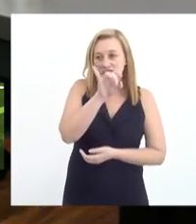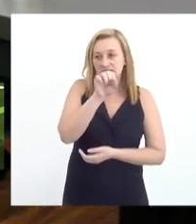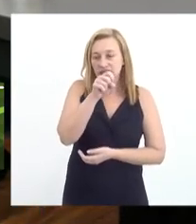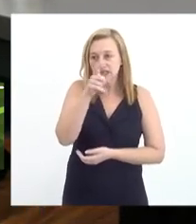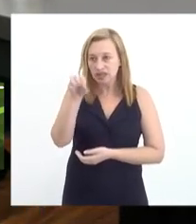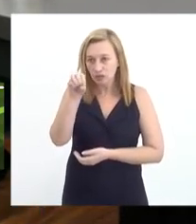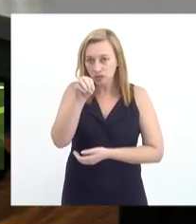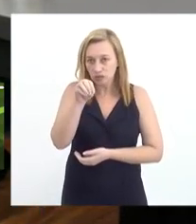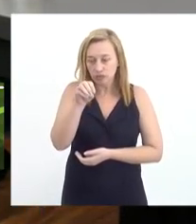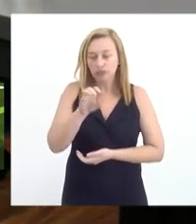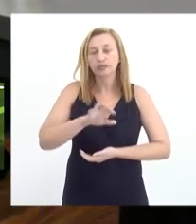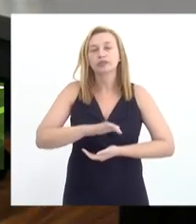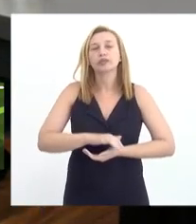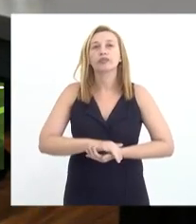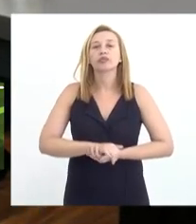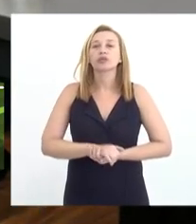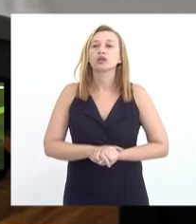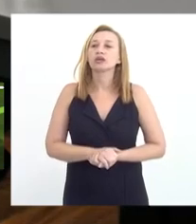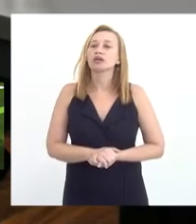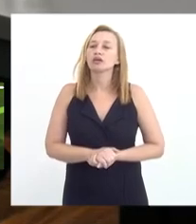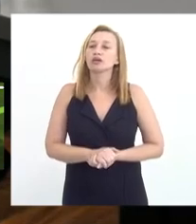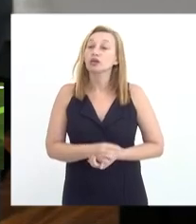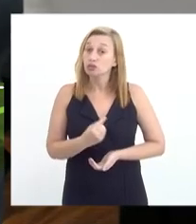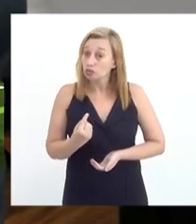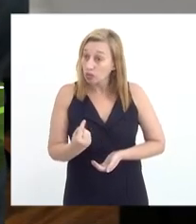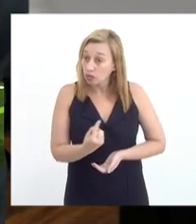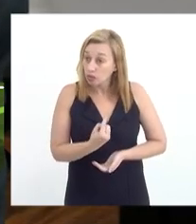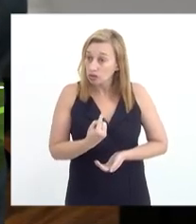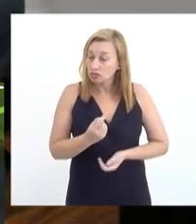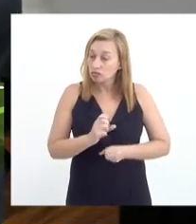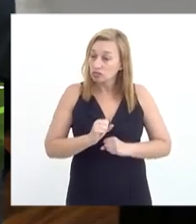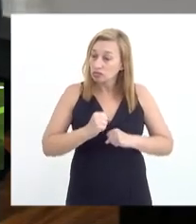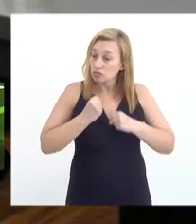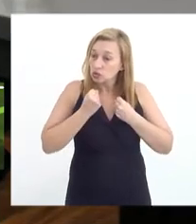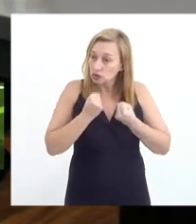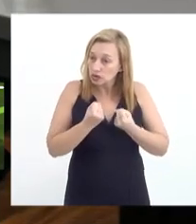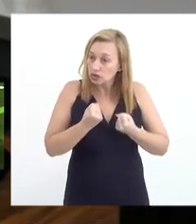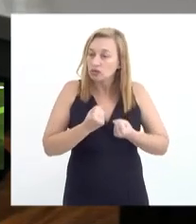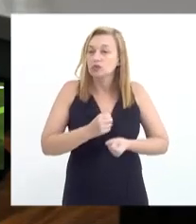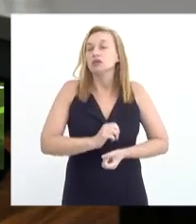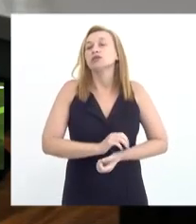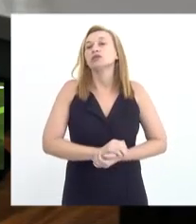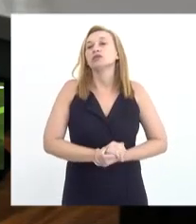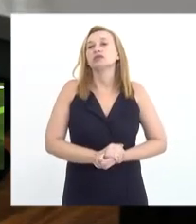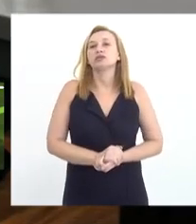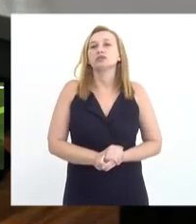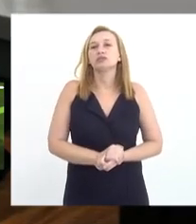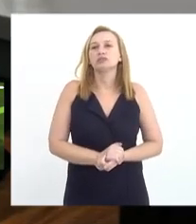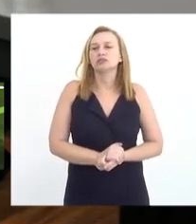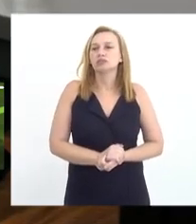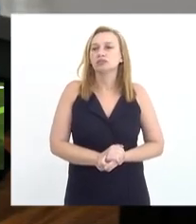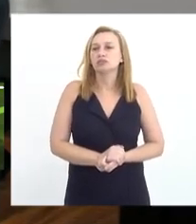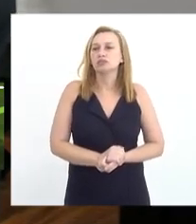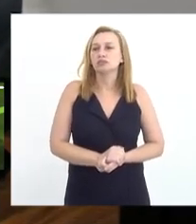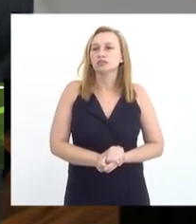Senhor presidente Que Nós estamos tentando Fazer Uma